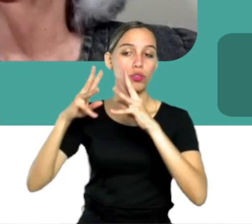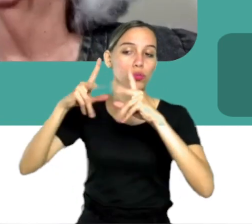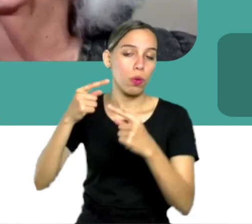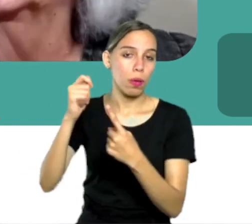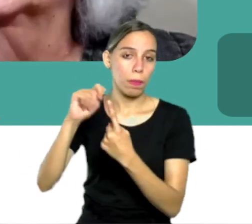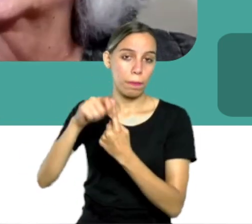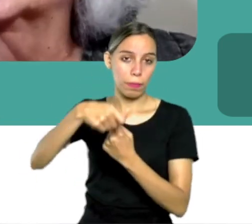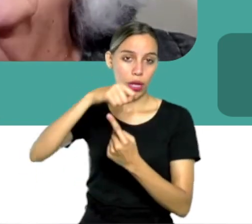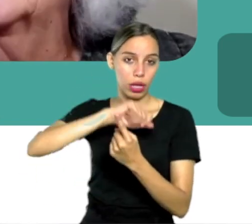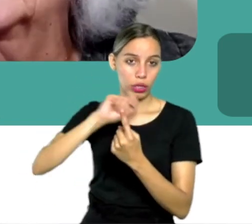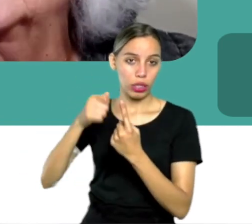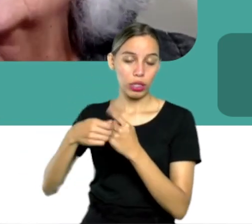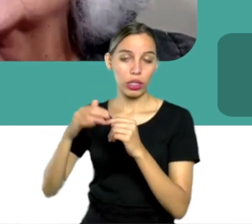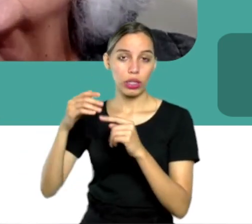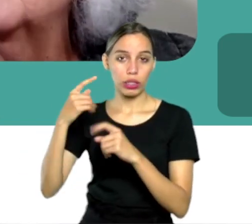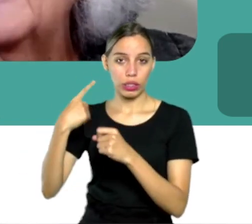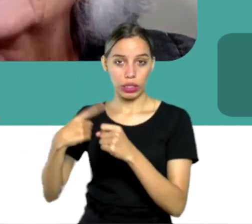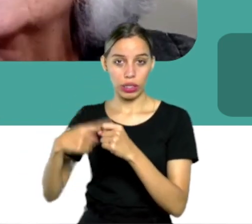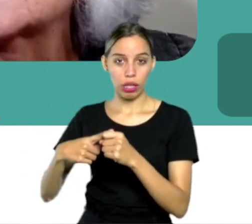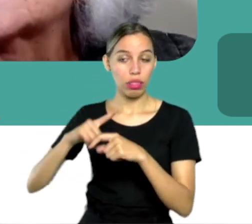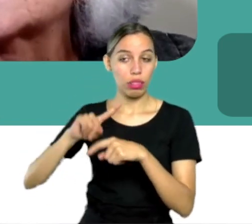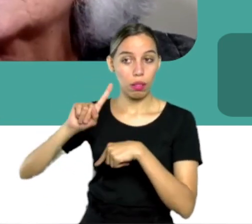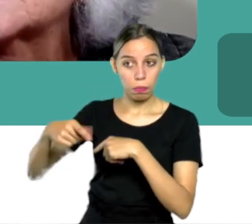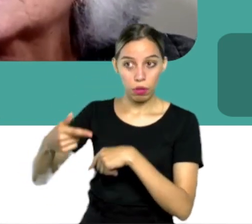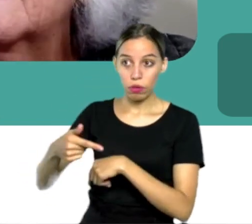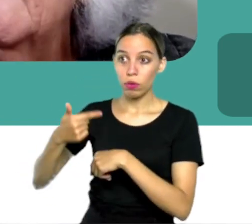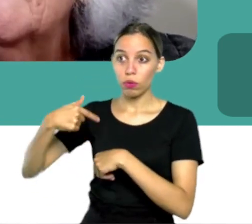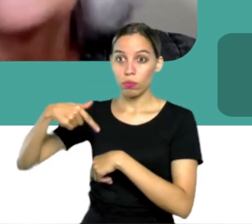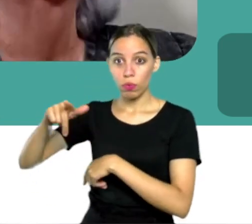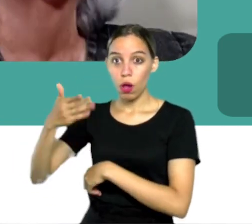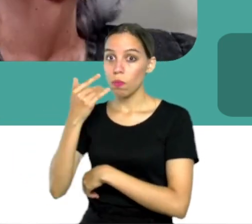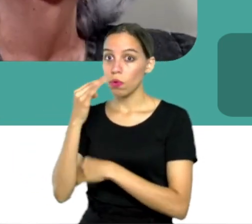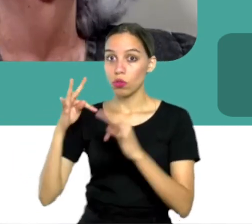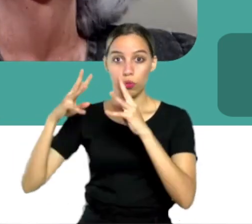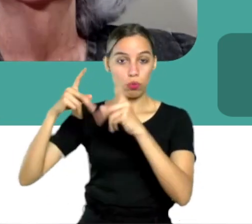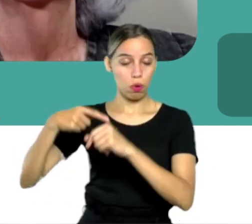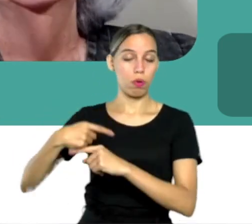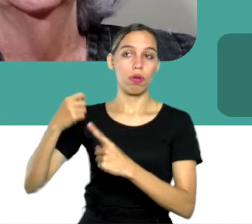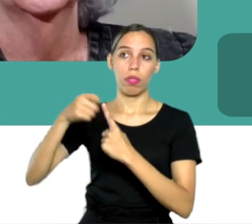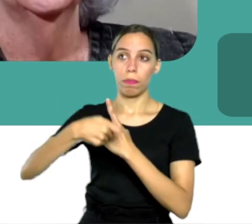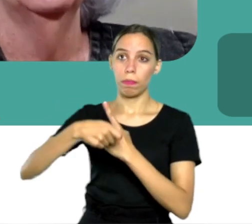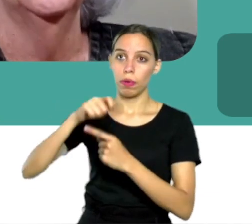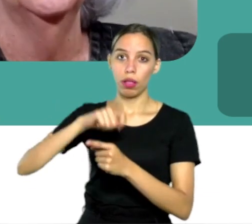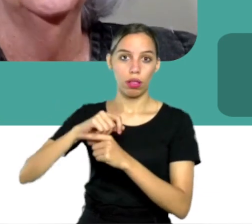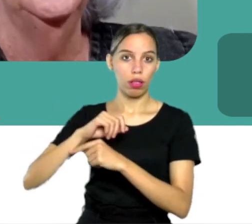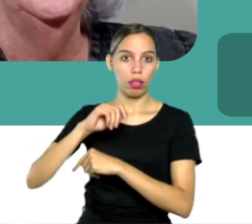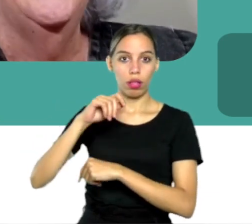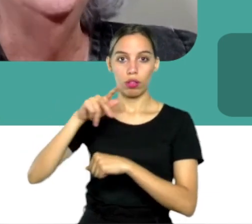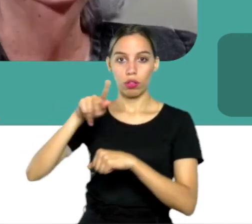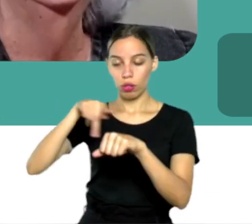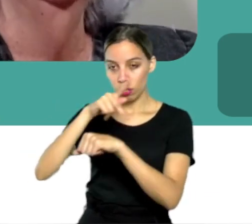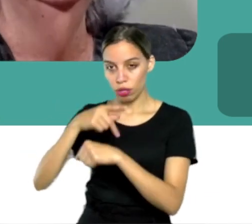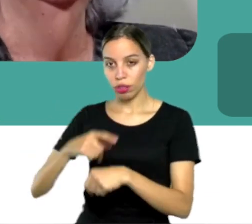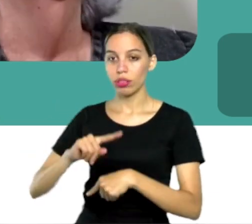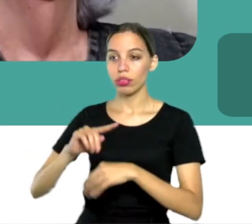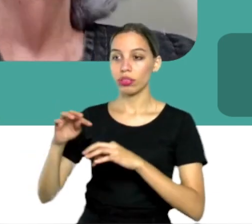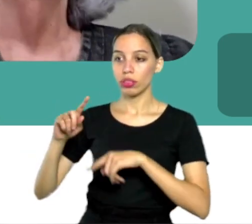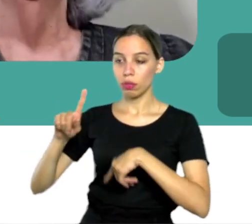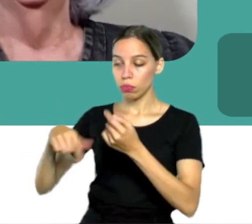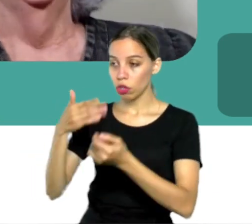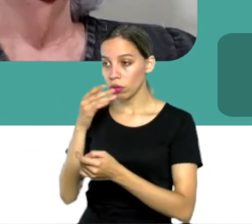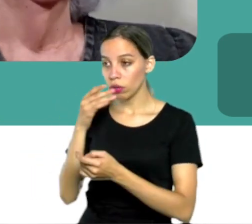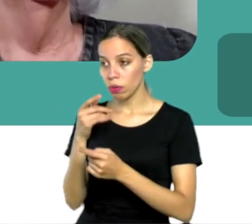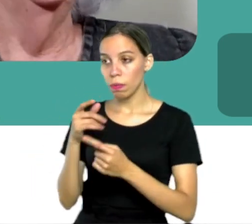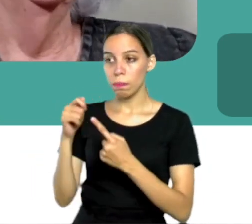comeu todas as bananas do país. Depois ela comeu todas as bananas do mundo. Aí ela ficou